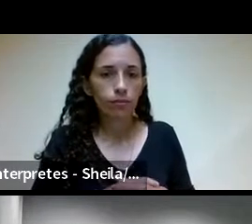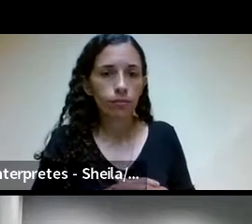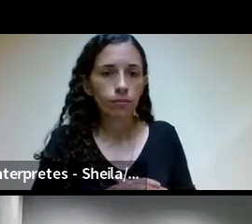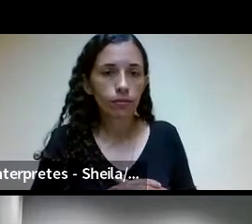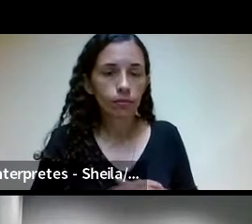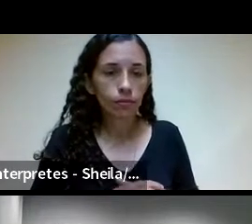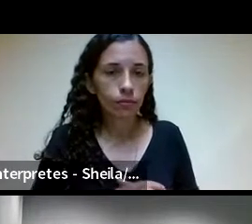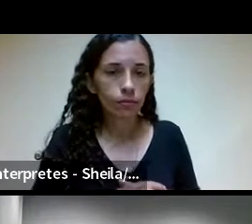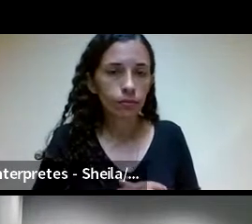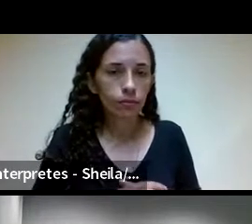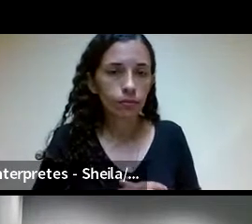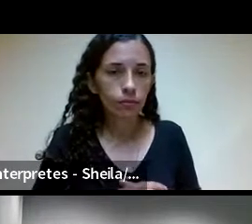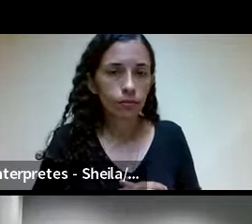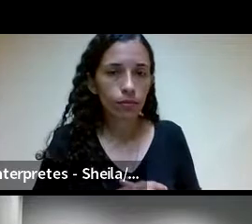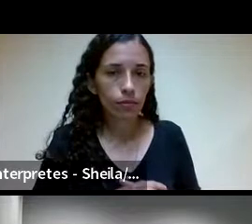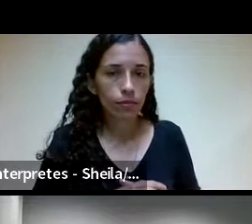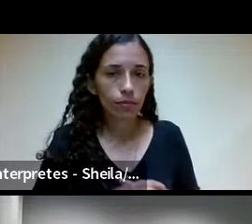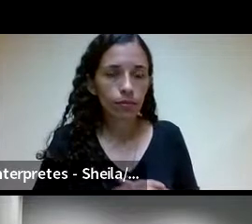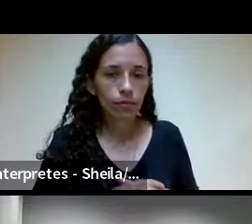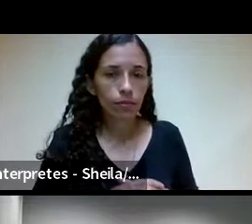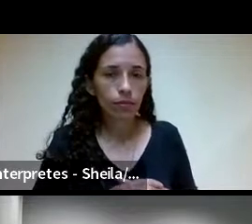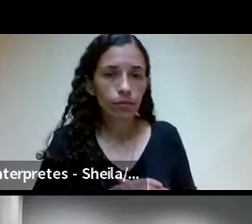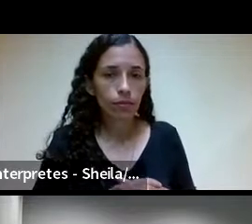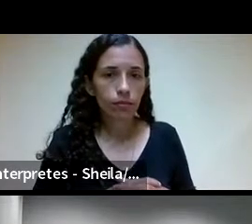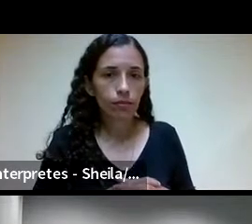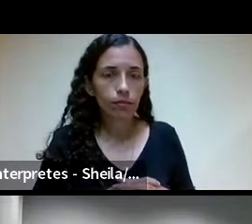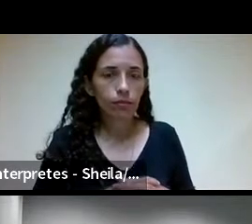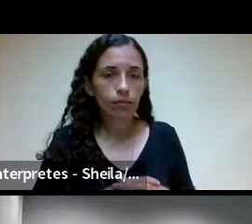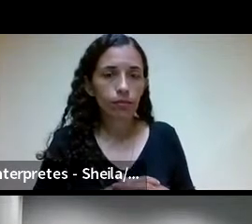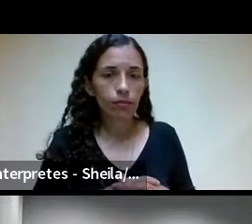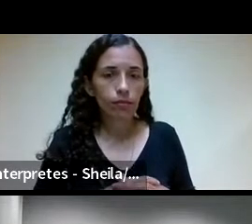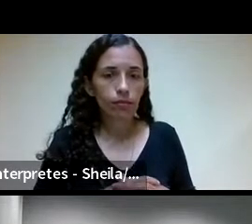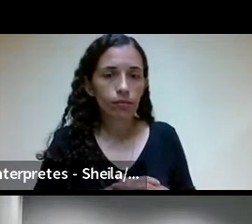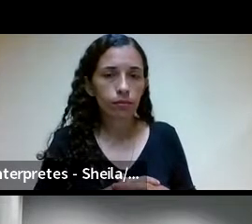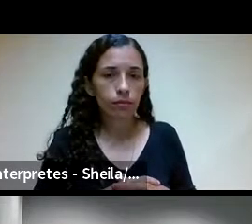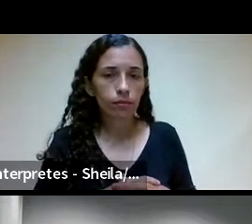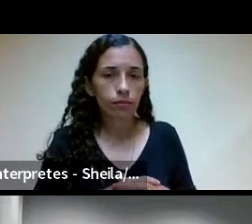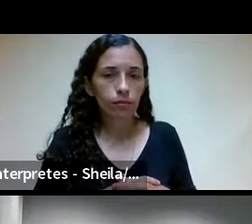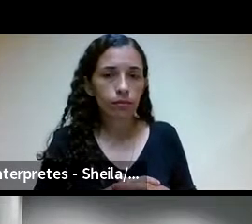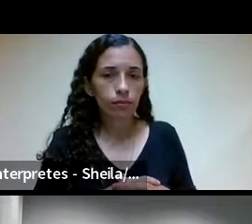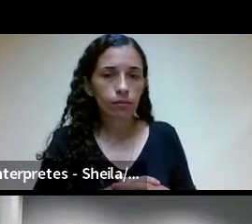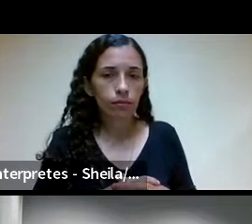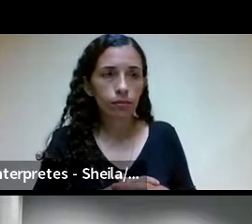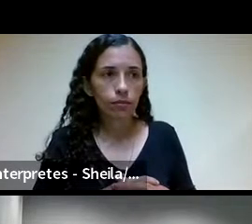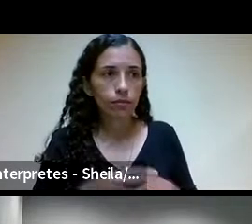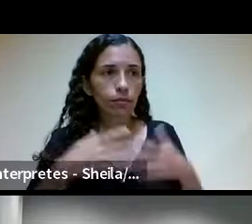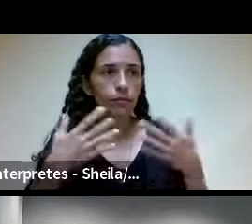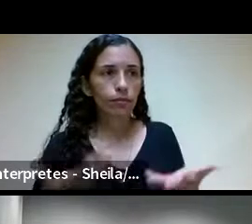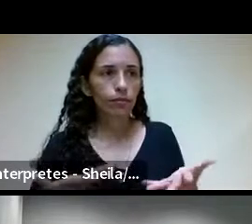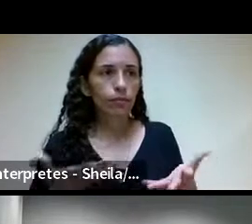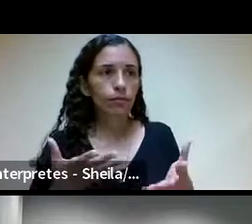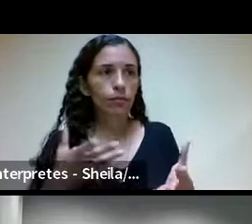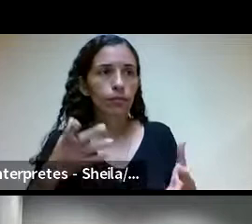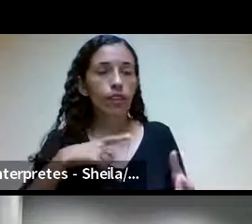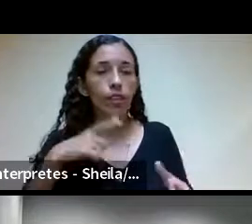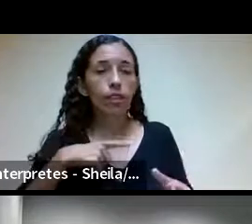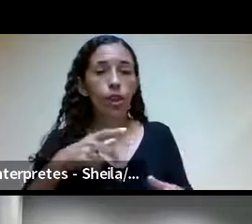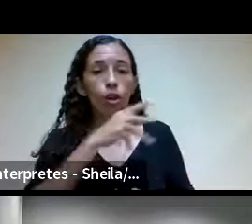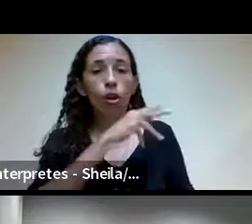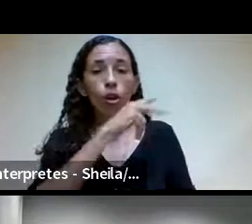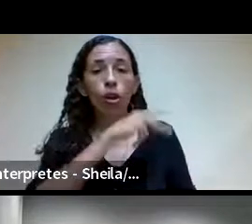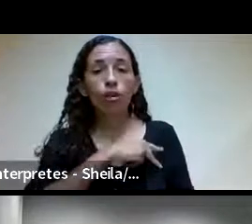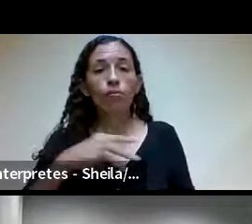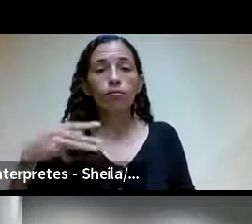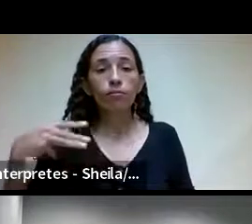União por meio da Procuradoria da Fazenda Nacional, no presente feito, já que, muito embora ela não tenha participado do